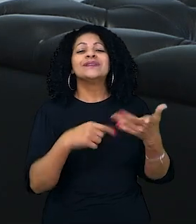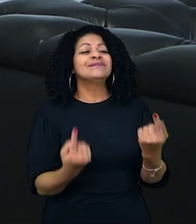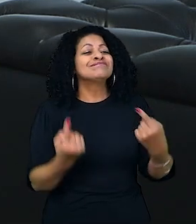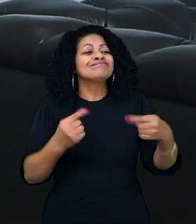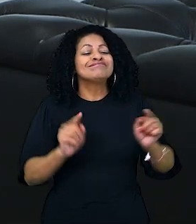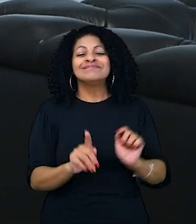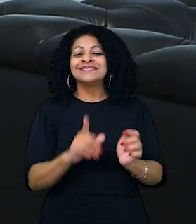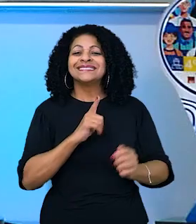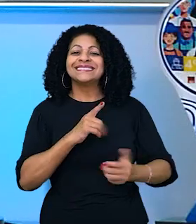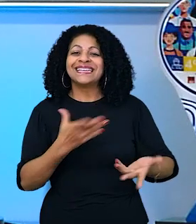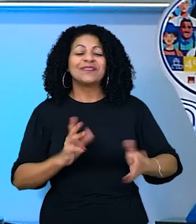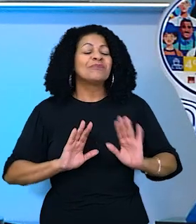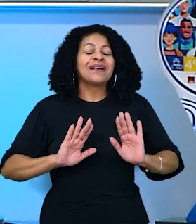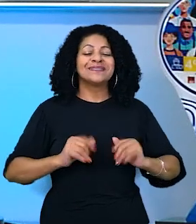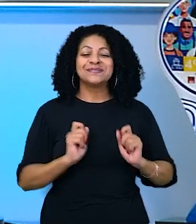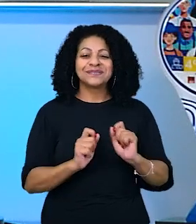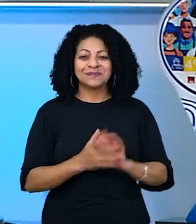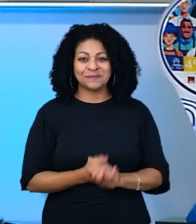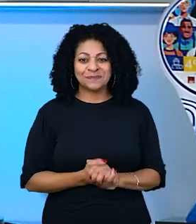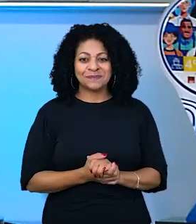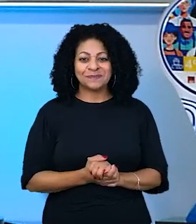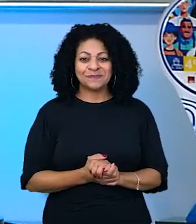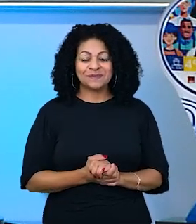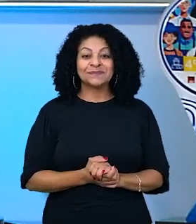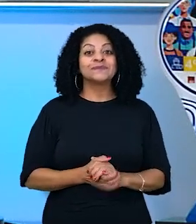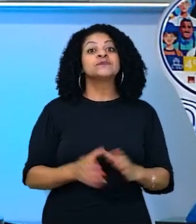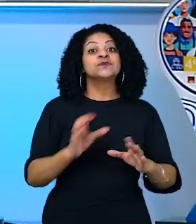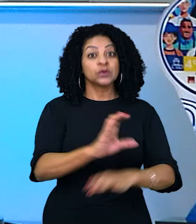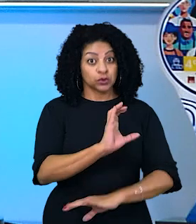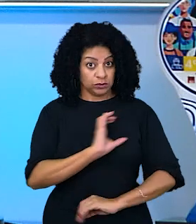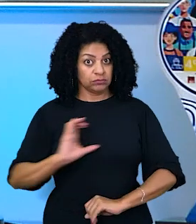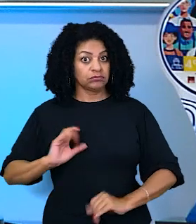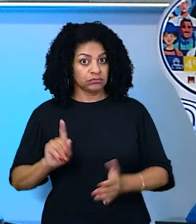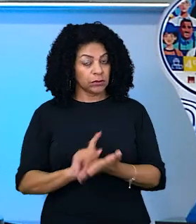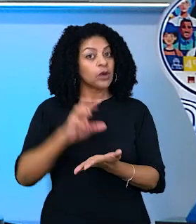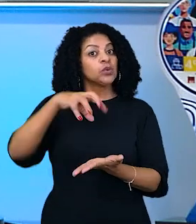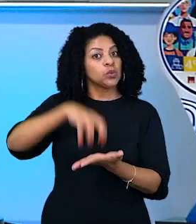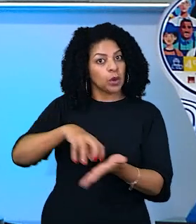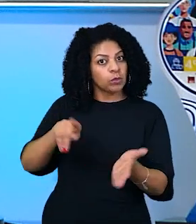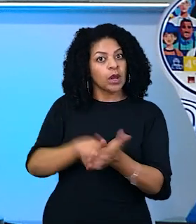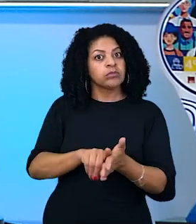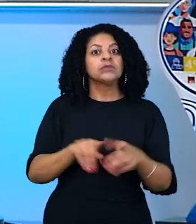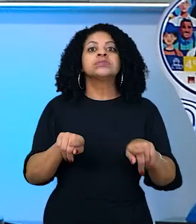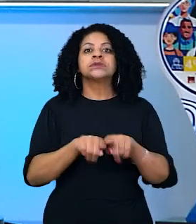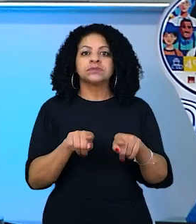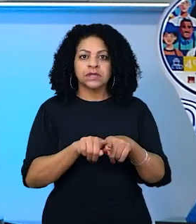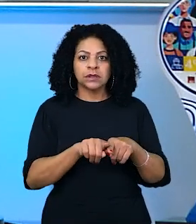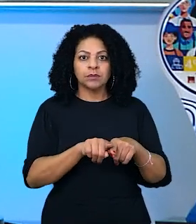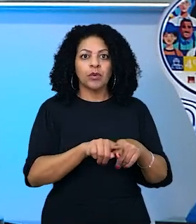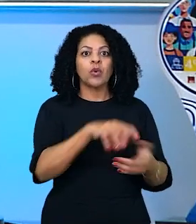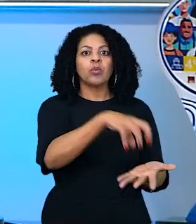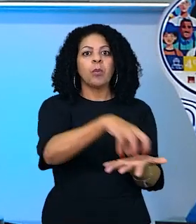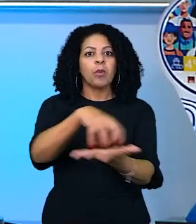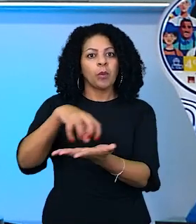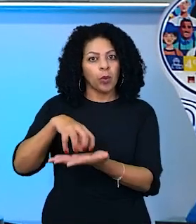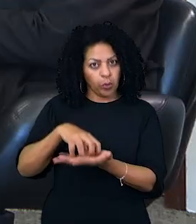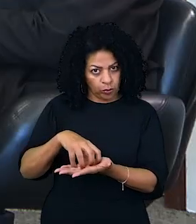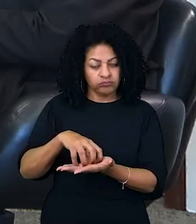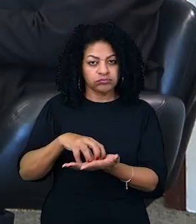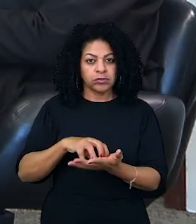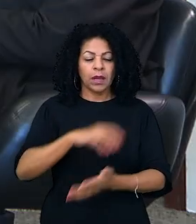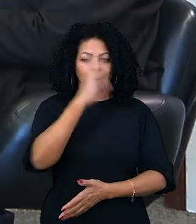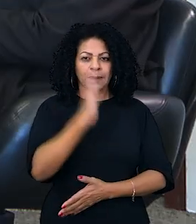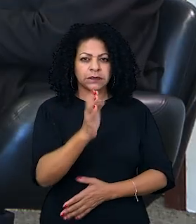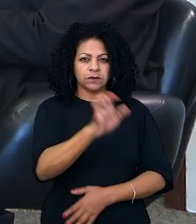Trabalho Seguro, ministro? Os coordenadores regionais de cada estado, os coordenadores por região também, organizam eventos no Brasil inteiro.